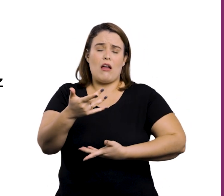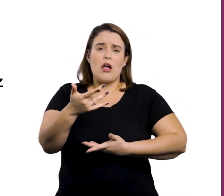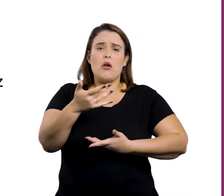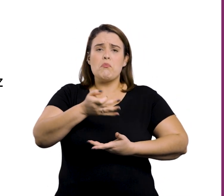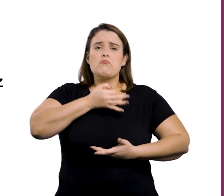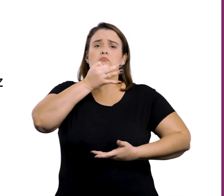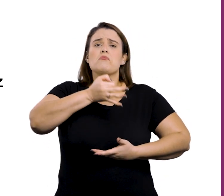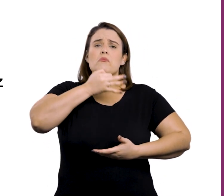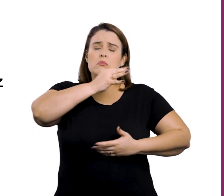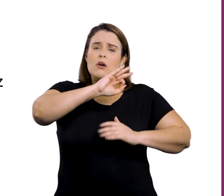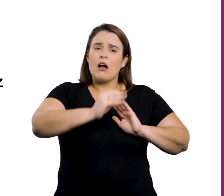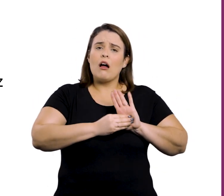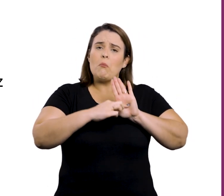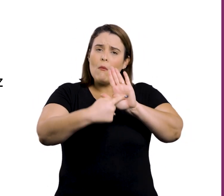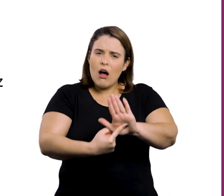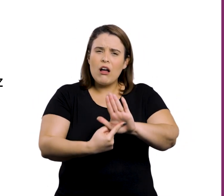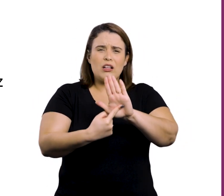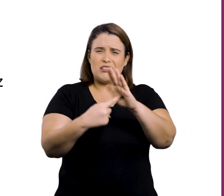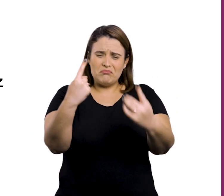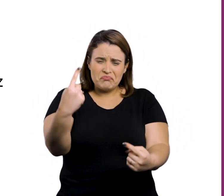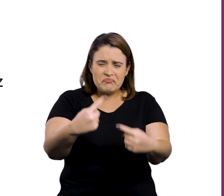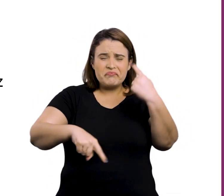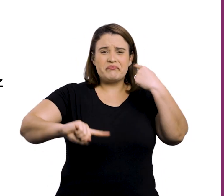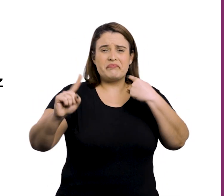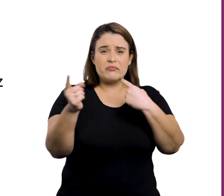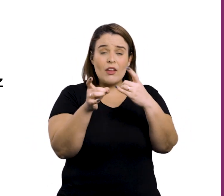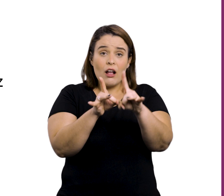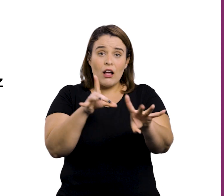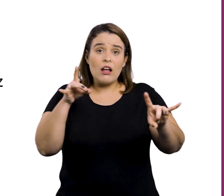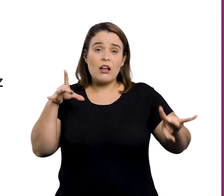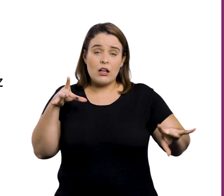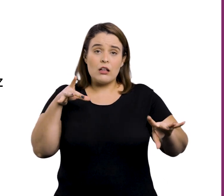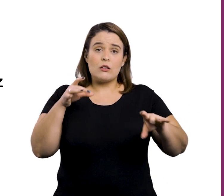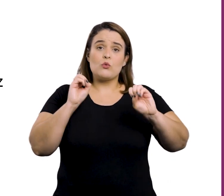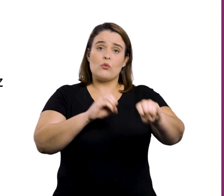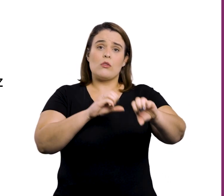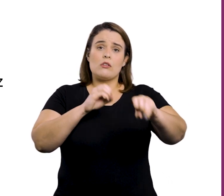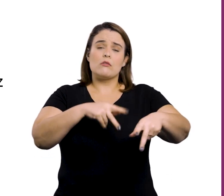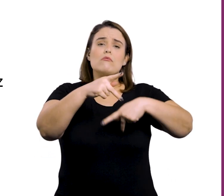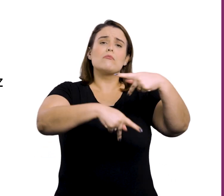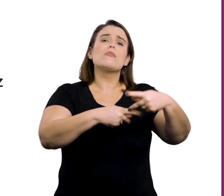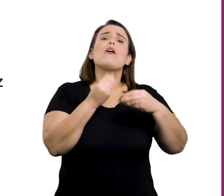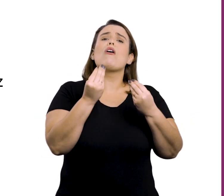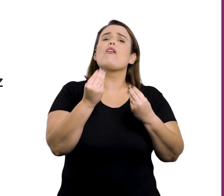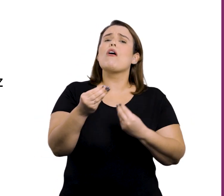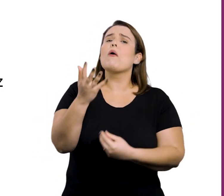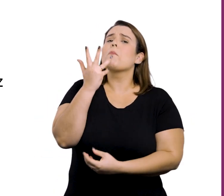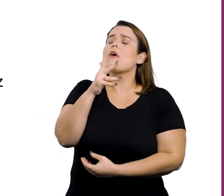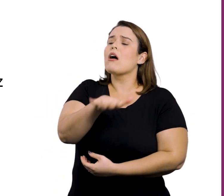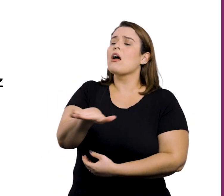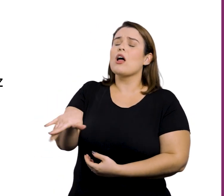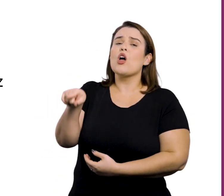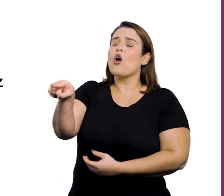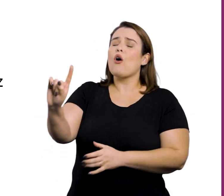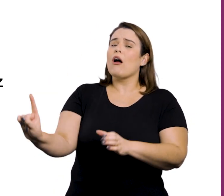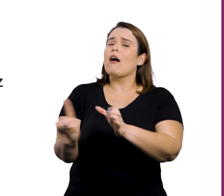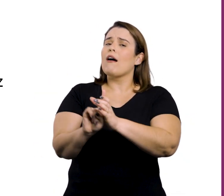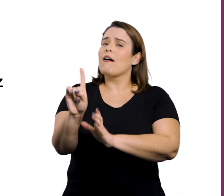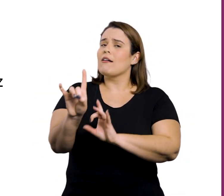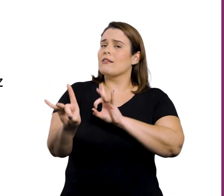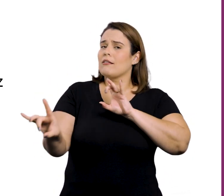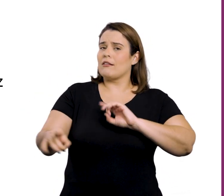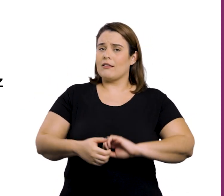fundamental, um dos argumentos que desmonta essa ideia é que a EAD na educação pública não considera os excluídos